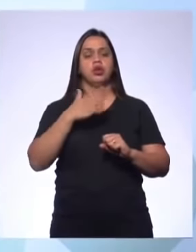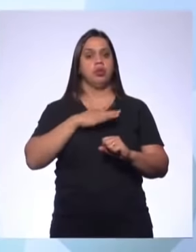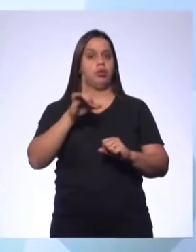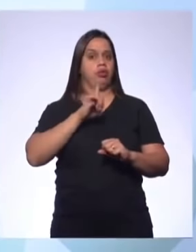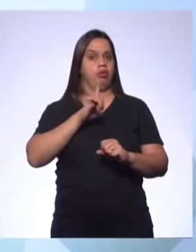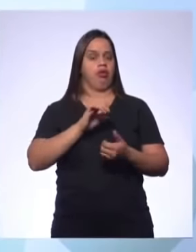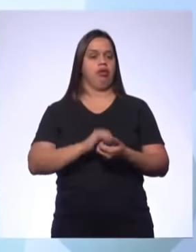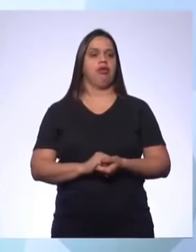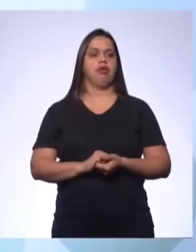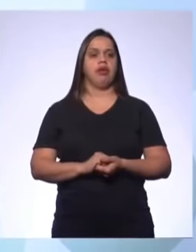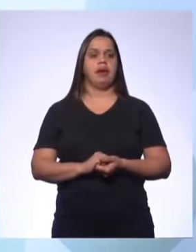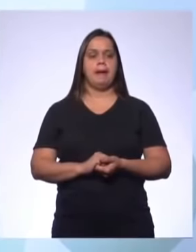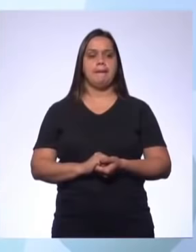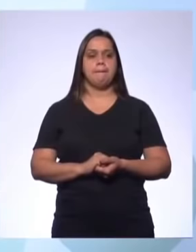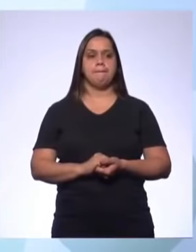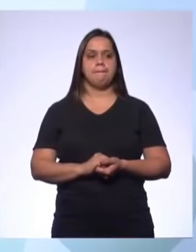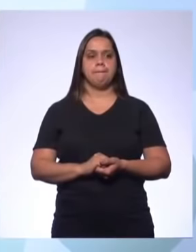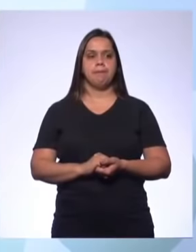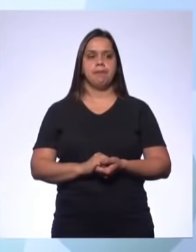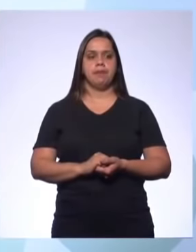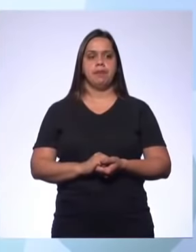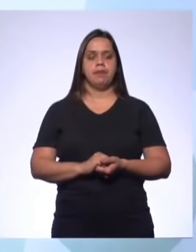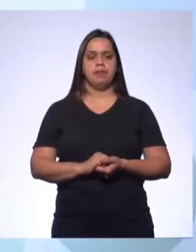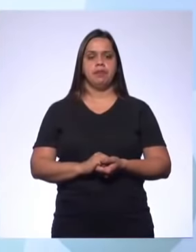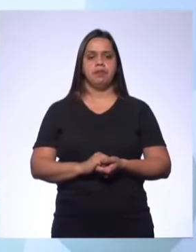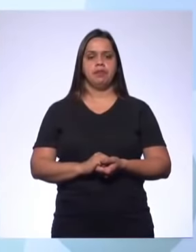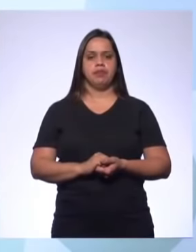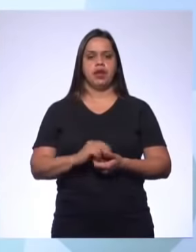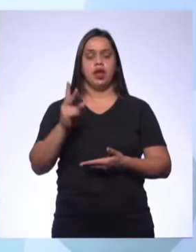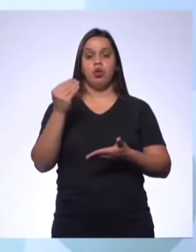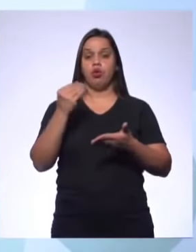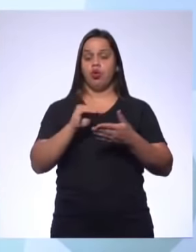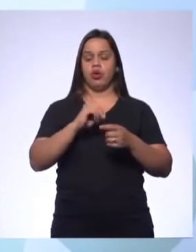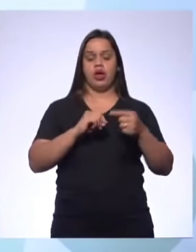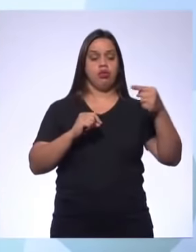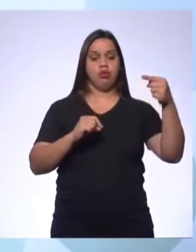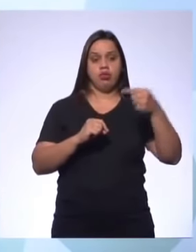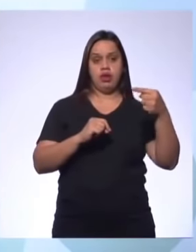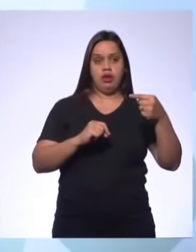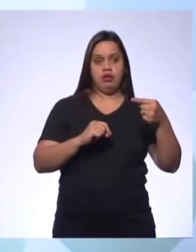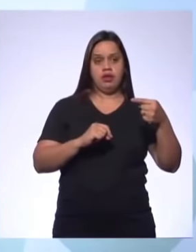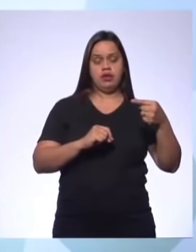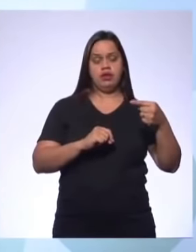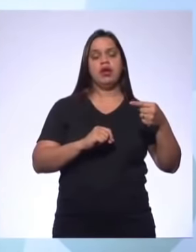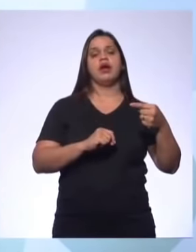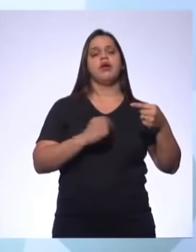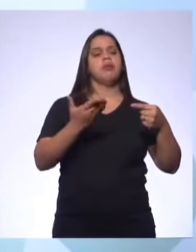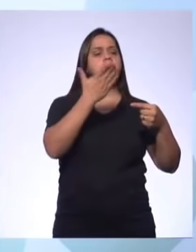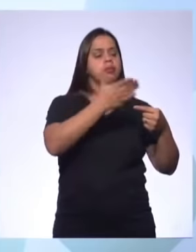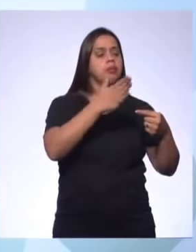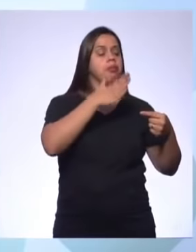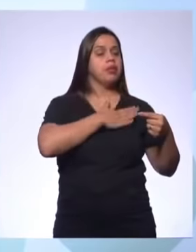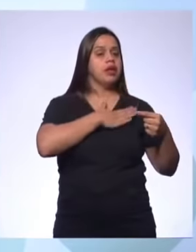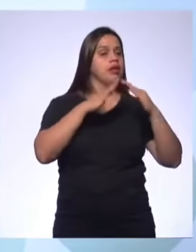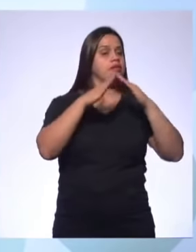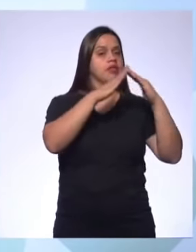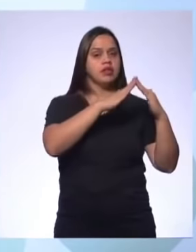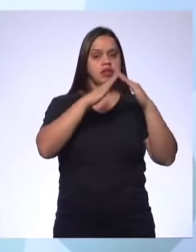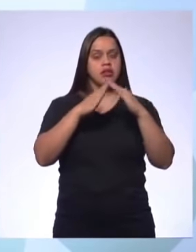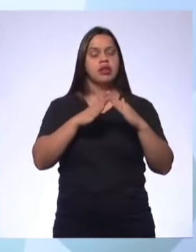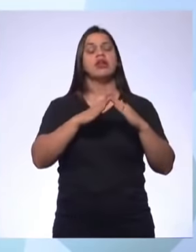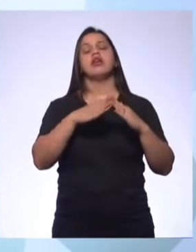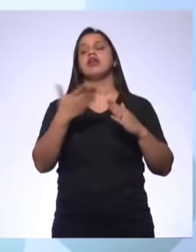esteja. Eu tinha colocado a partir da parte do travessão, tá, gente? Minha cara vizinha e, claro, Dona Maria. Então, vocês